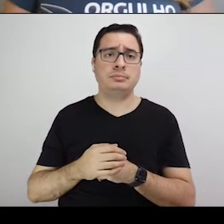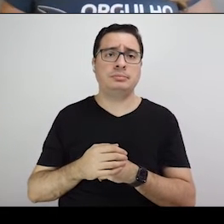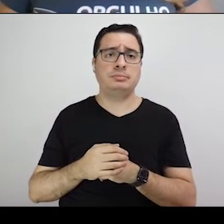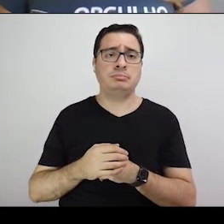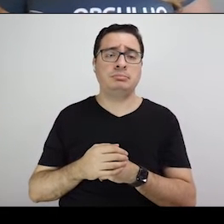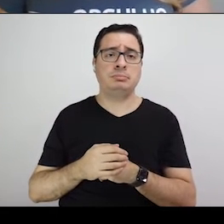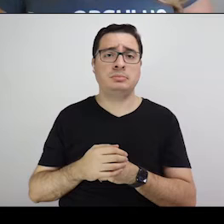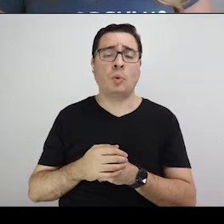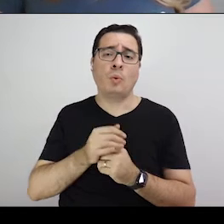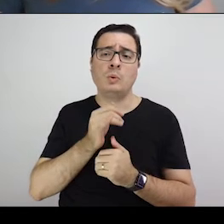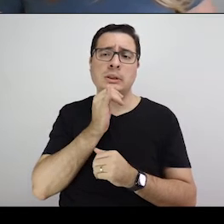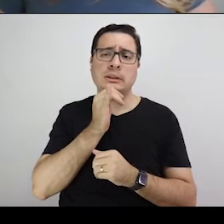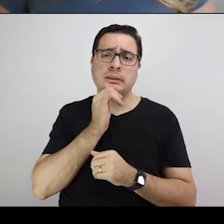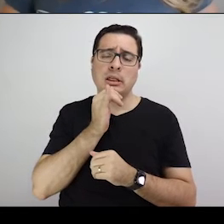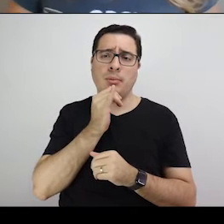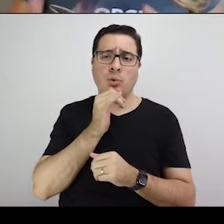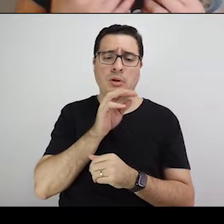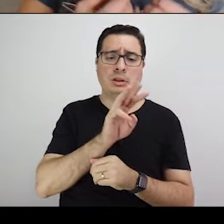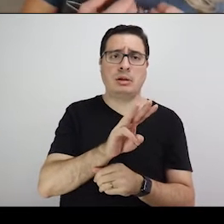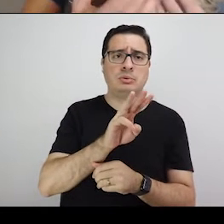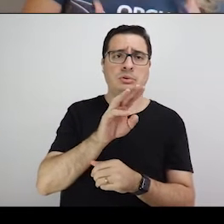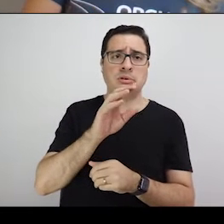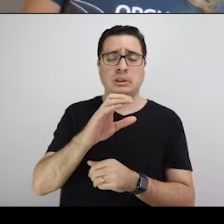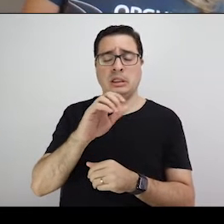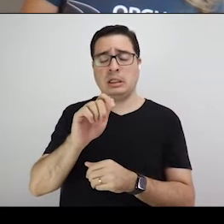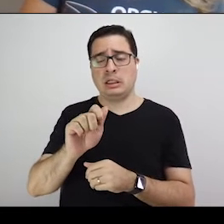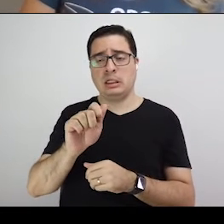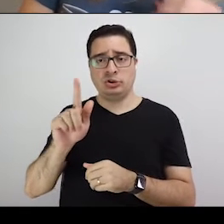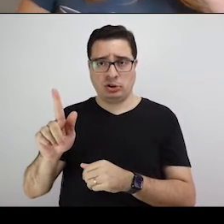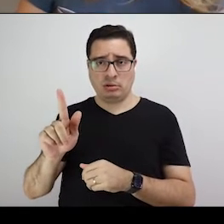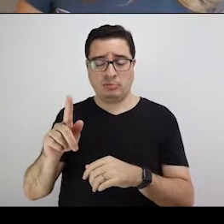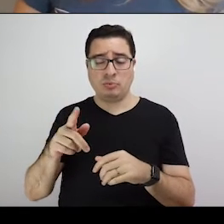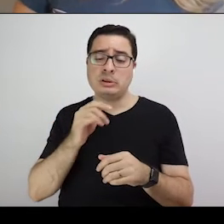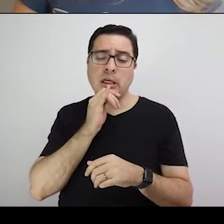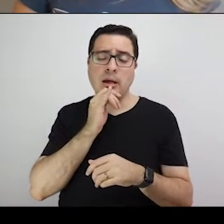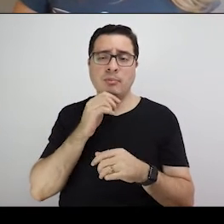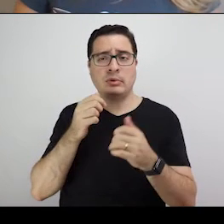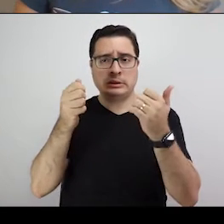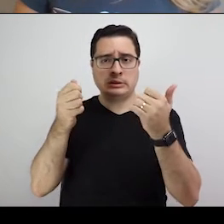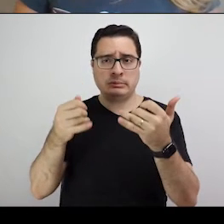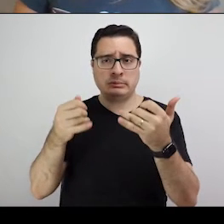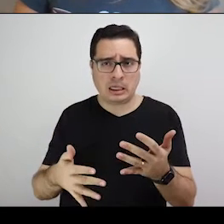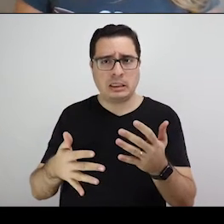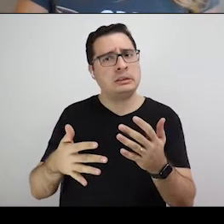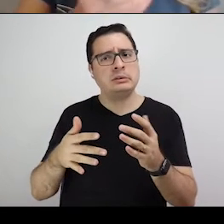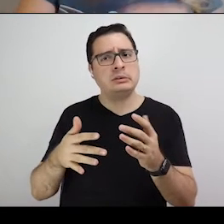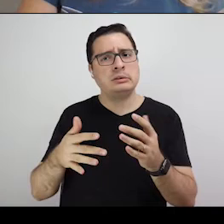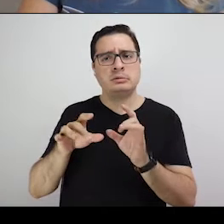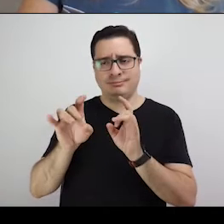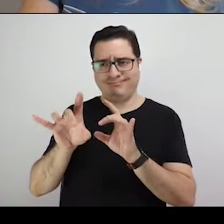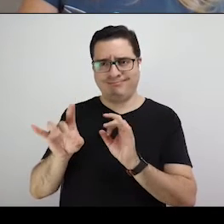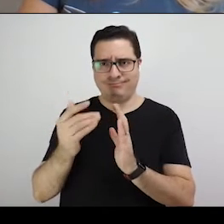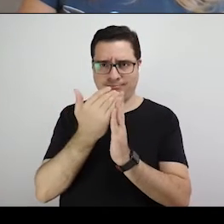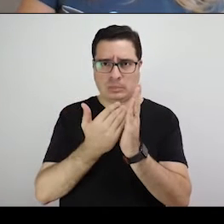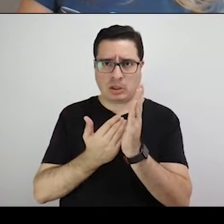Tomando como exemplo a WCAG, vamos encontrar, por exemplo, especificações técnicas para